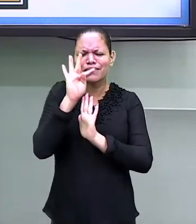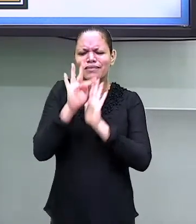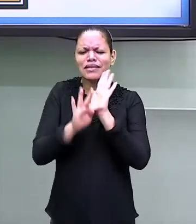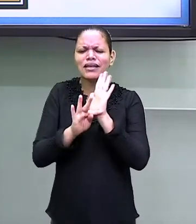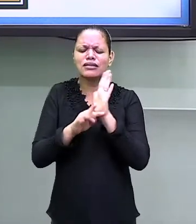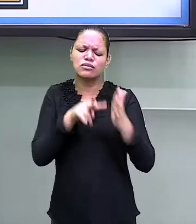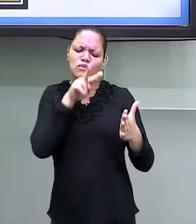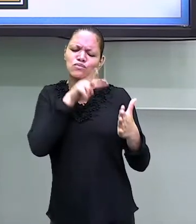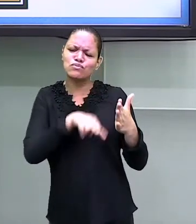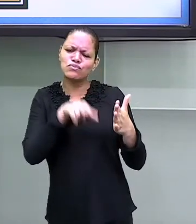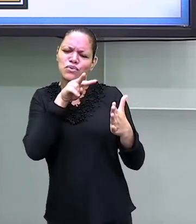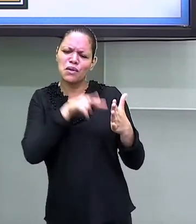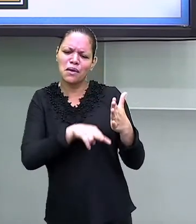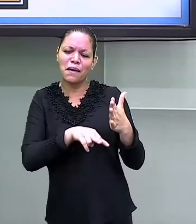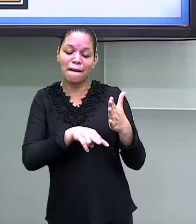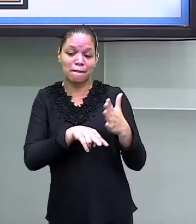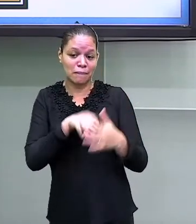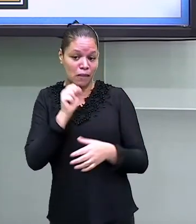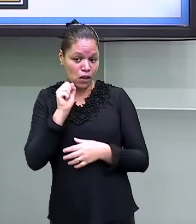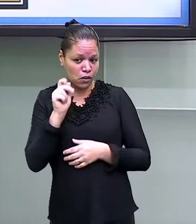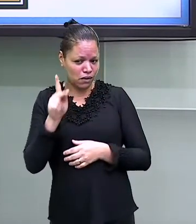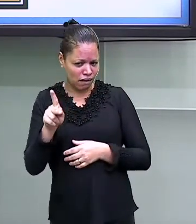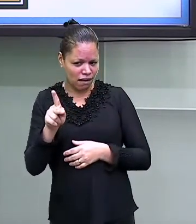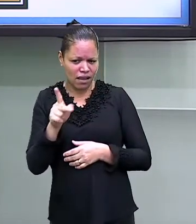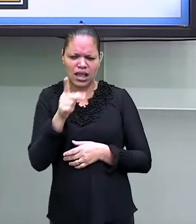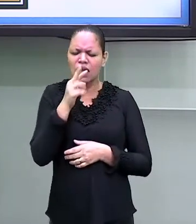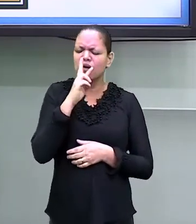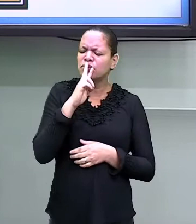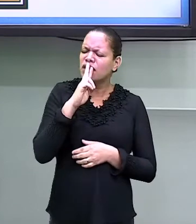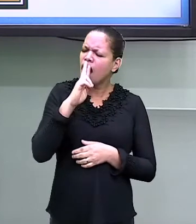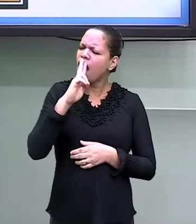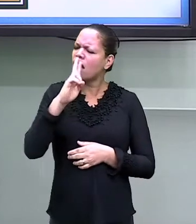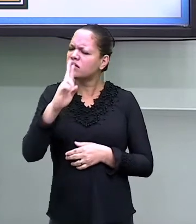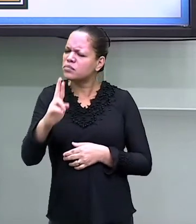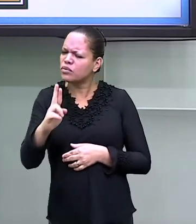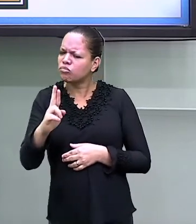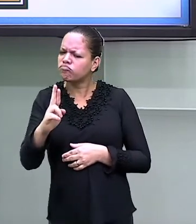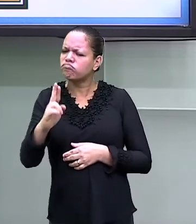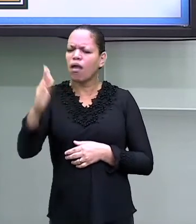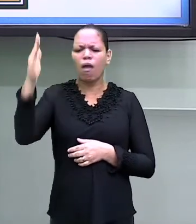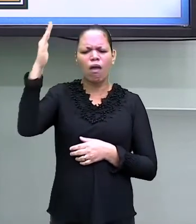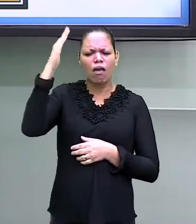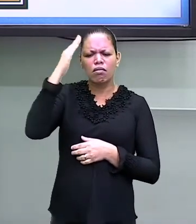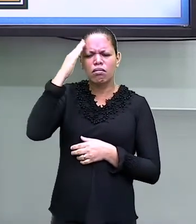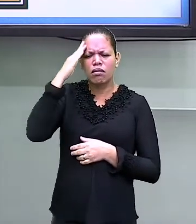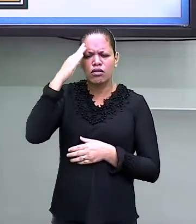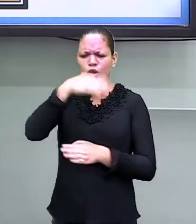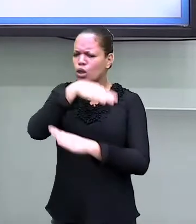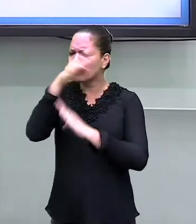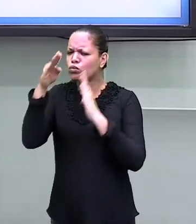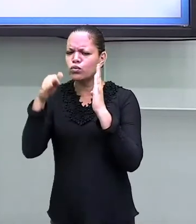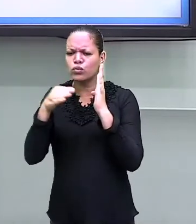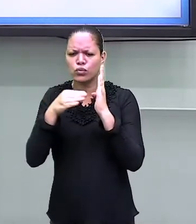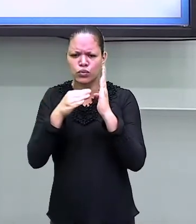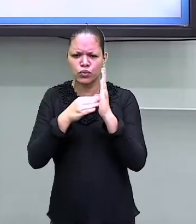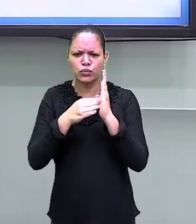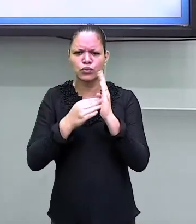de ler, tá bom? Para estar respondendo direitinho, se você conseguiu compreender tudo que estava falando no texto.